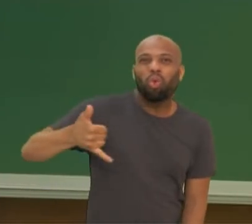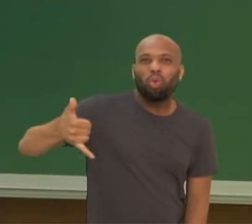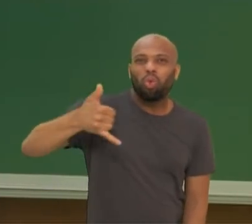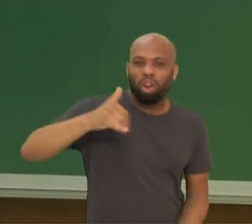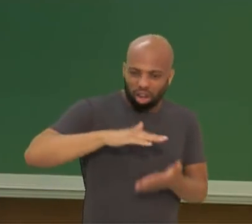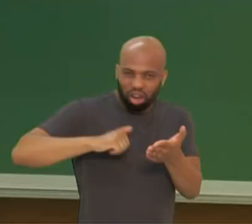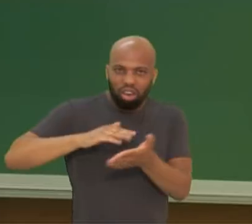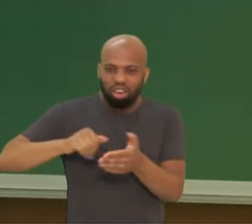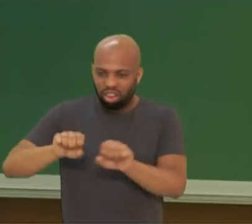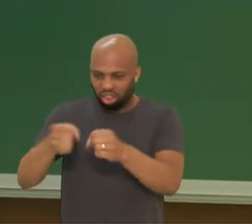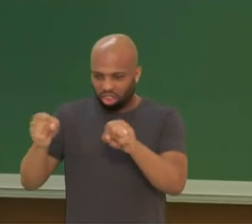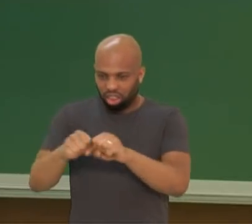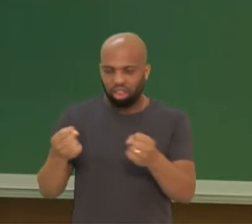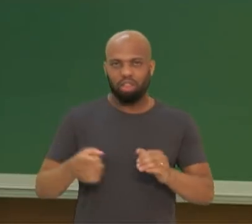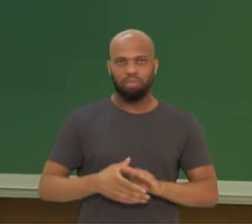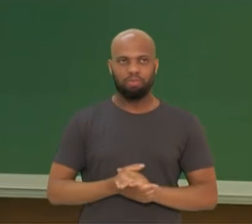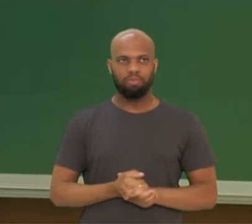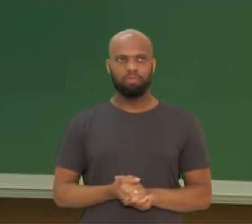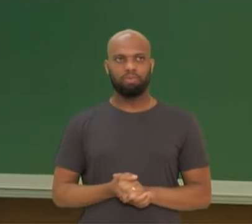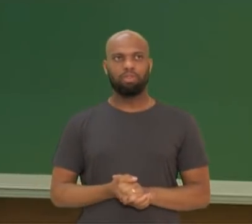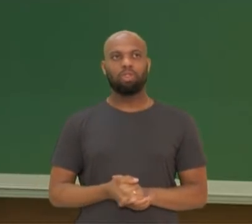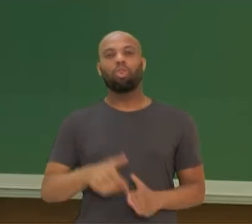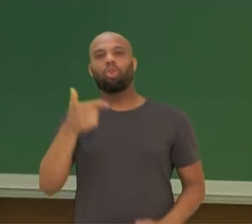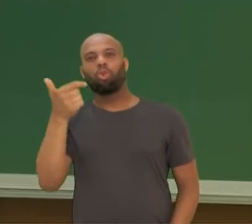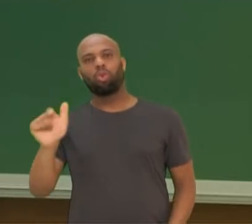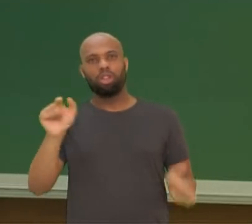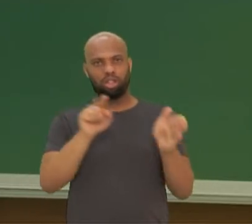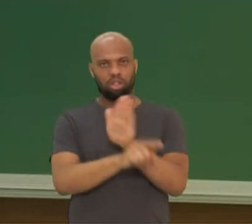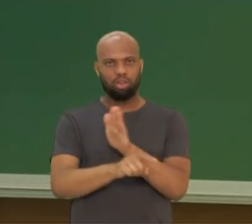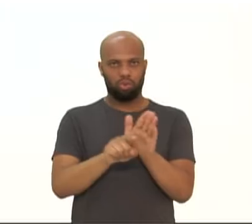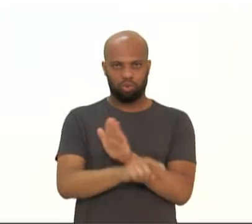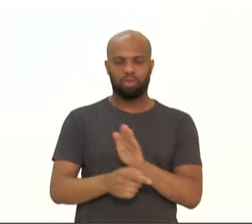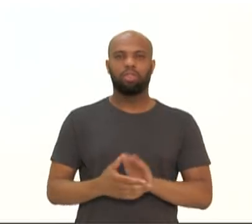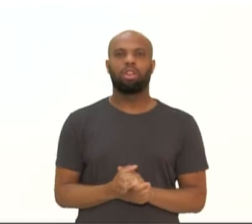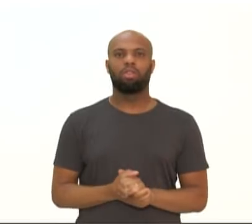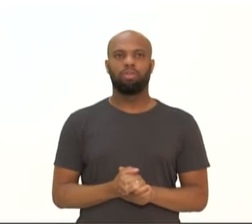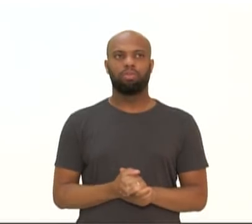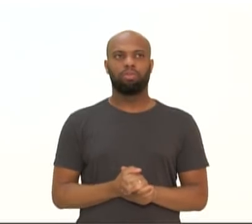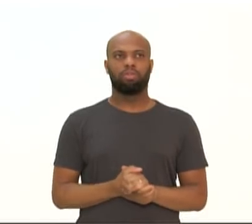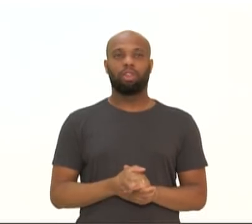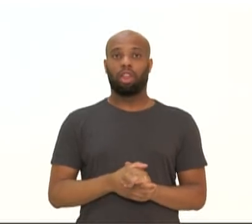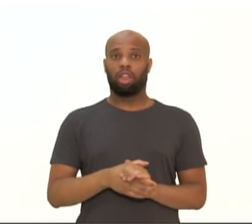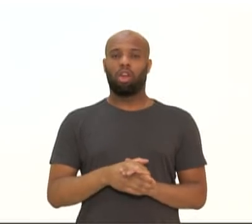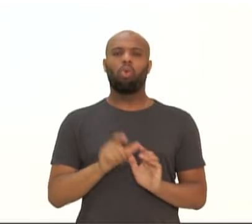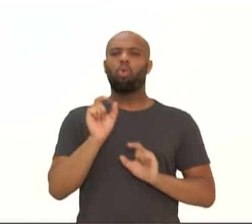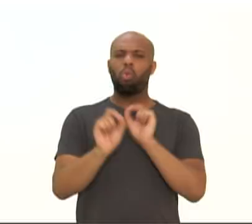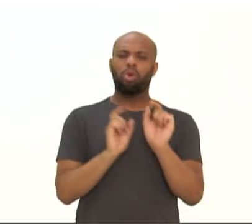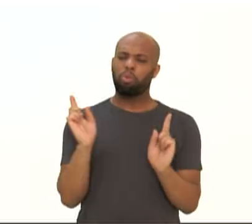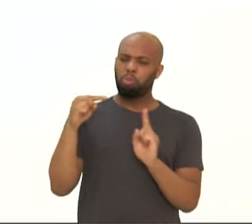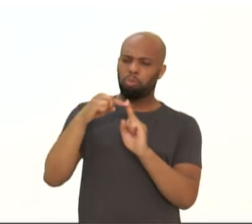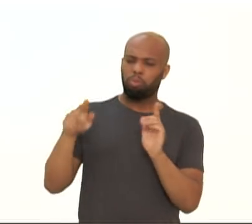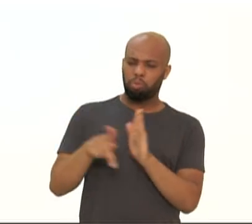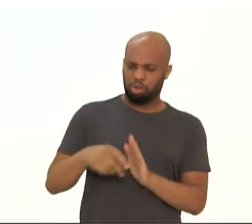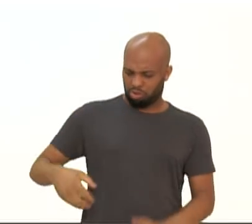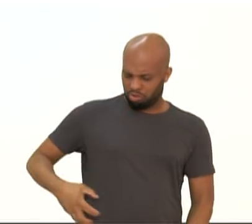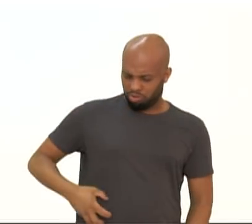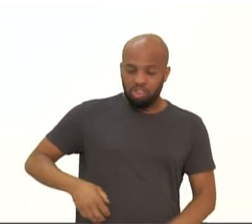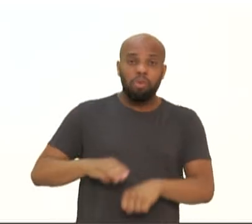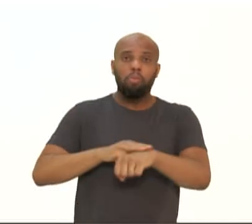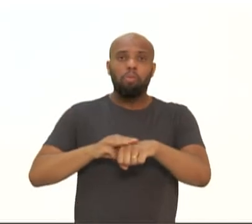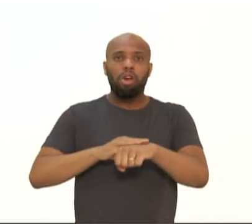nas gorduras. Mais uma questão: quais as funções do fígado que não